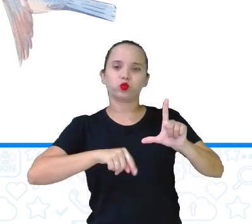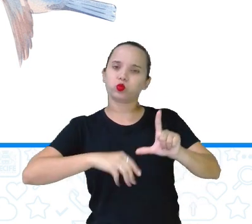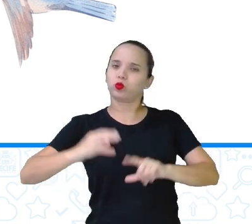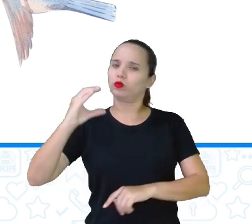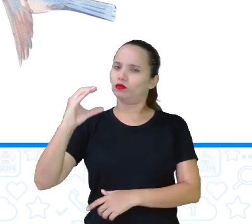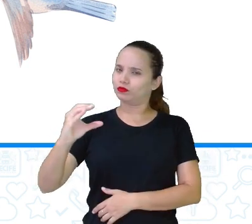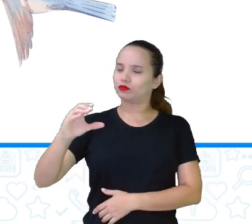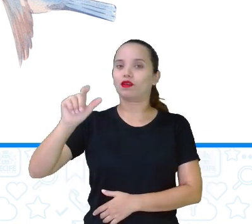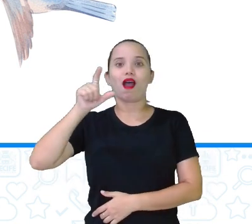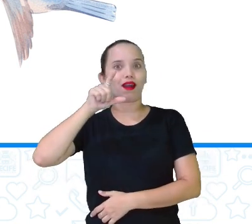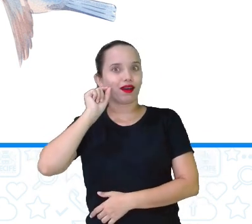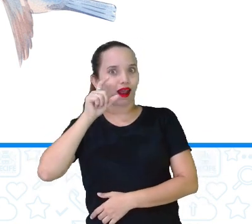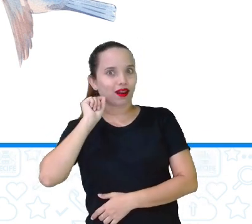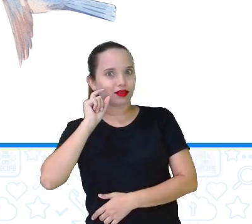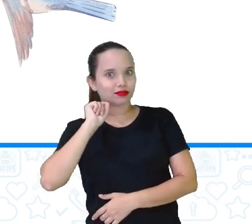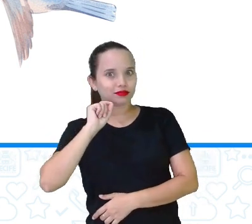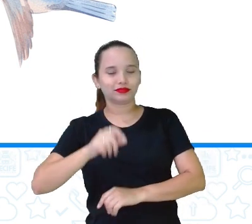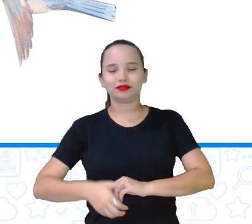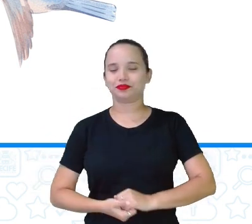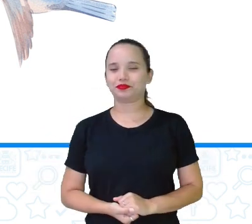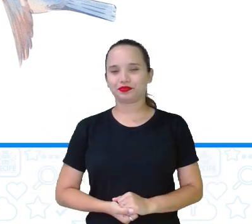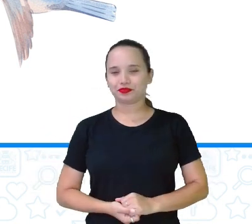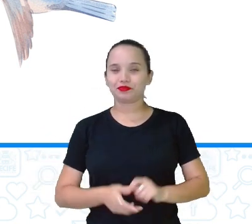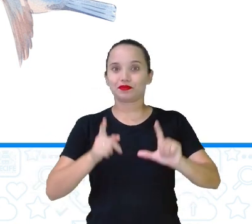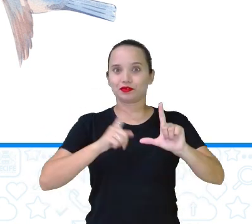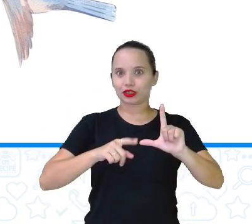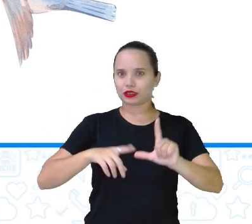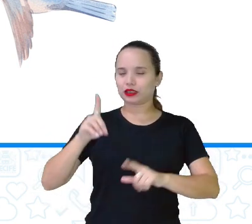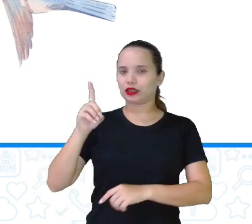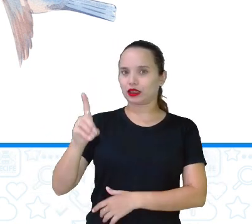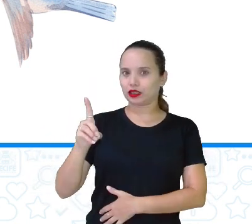a gralha. Letra D,